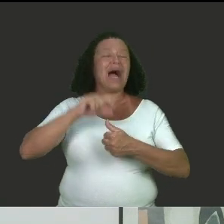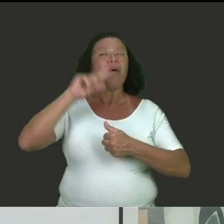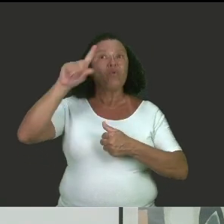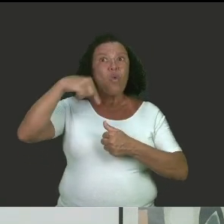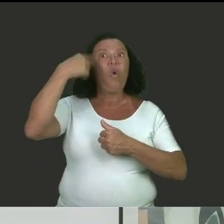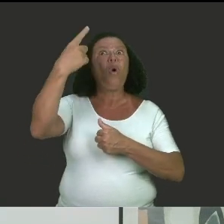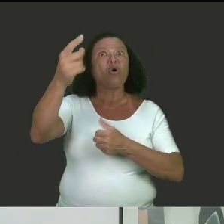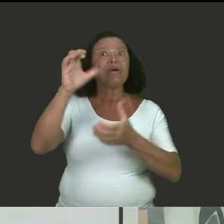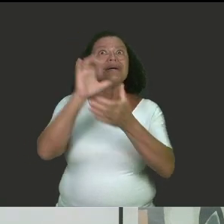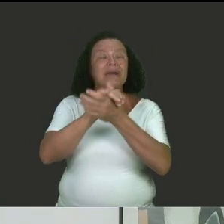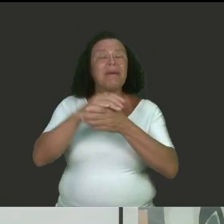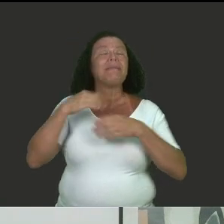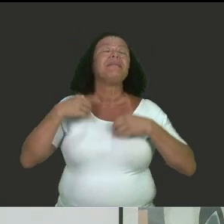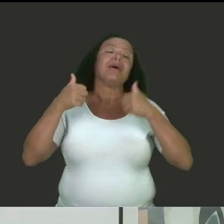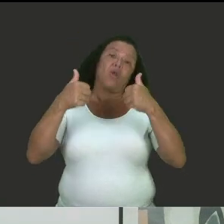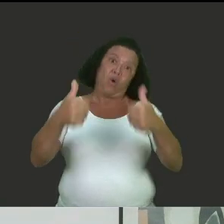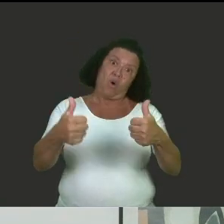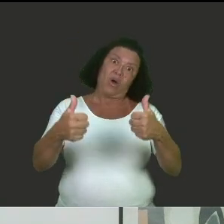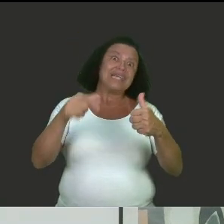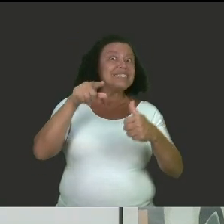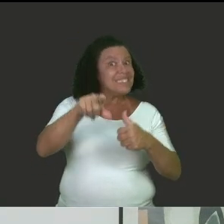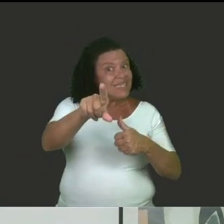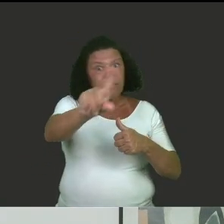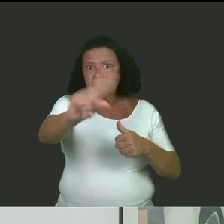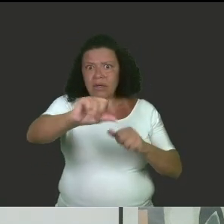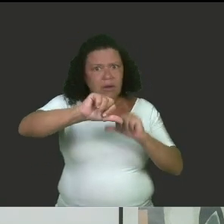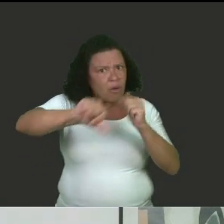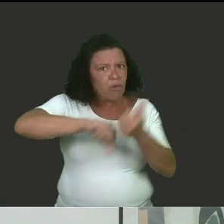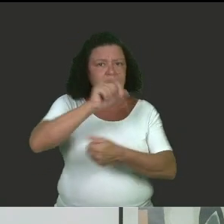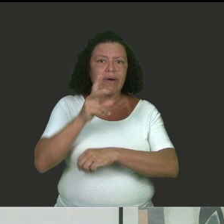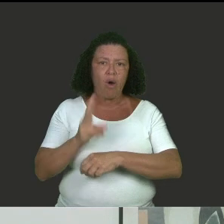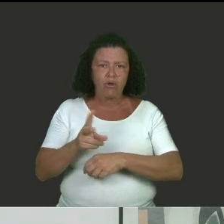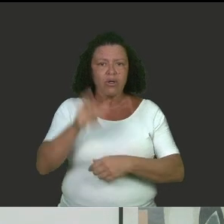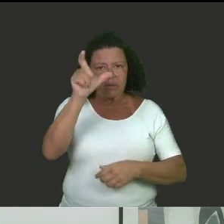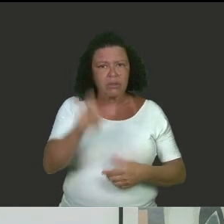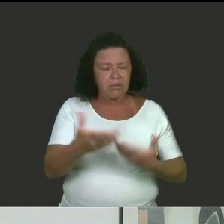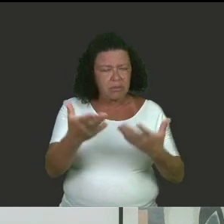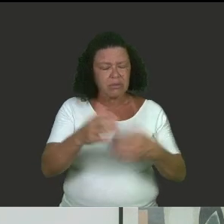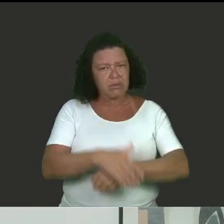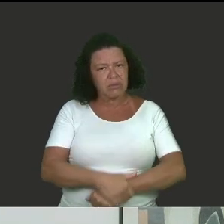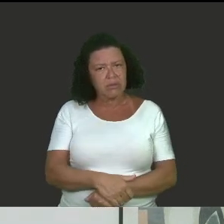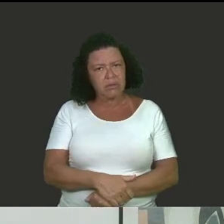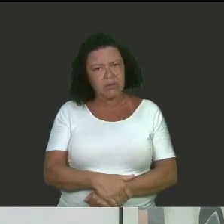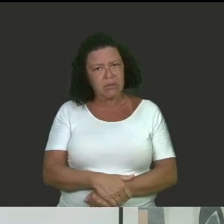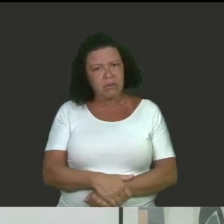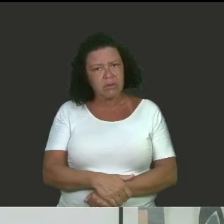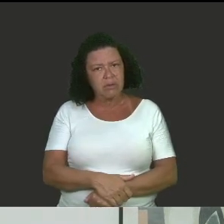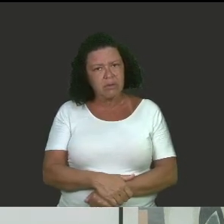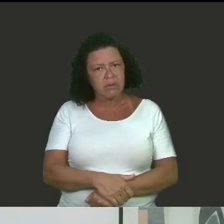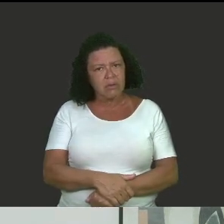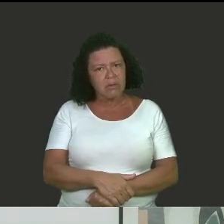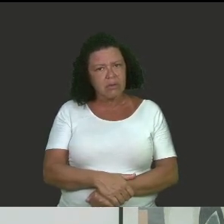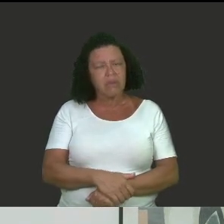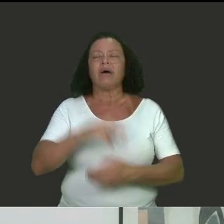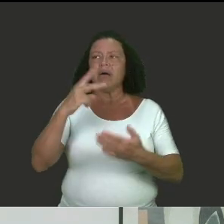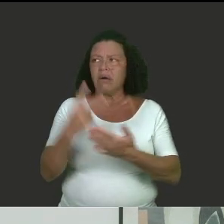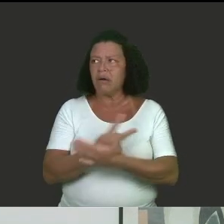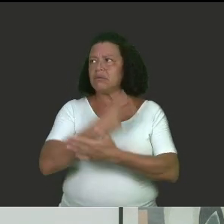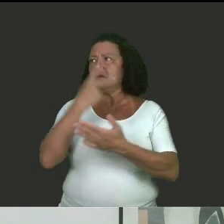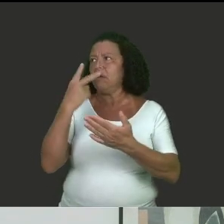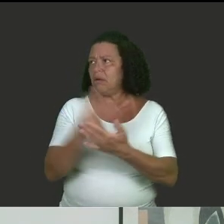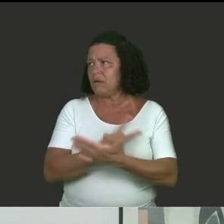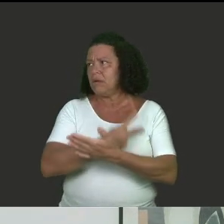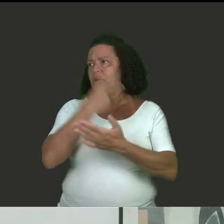não fizer essa modificação, a gente vai ficar, né, correndo o mesmo erro, né, repetindo o mesmo erro,